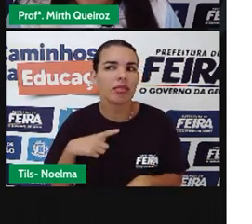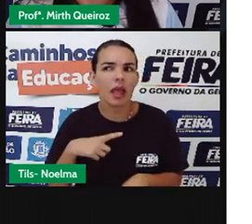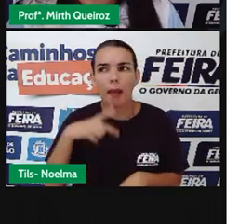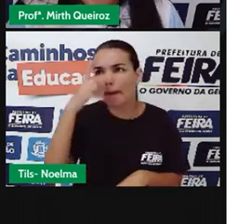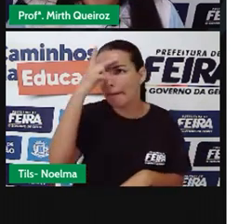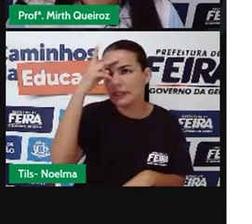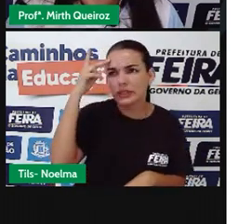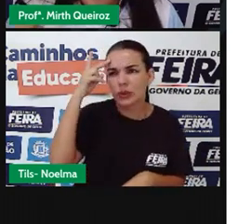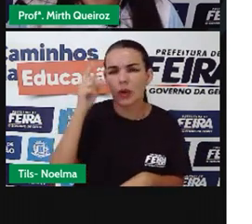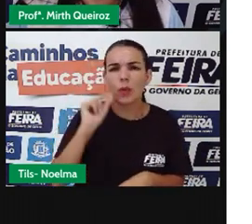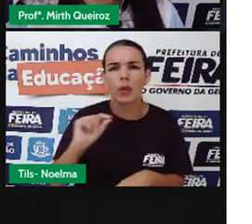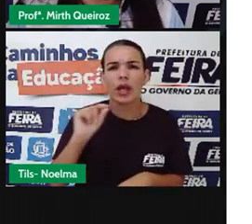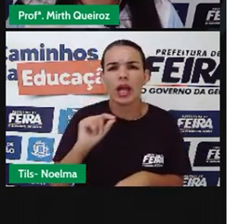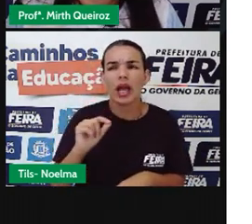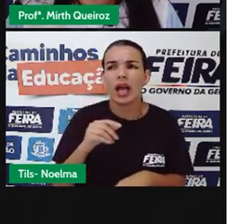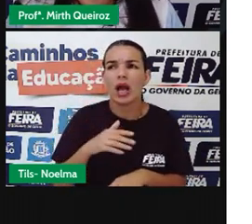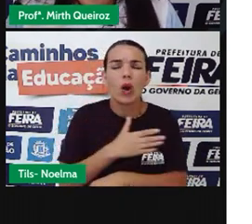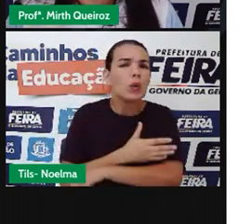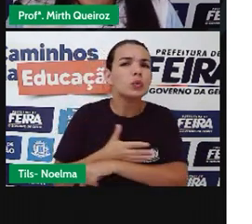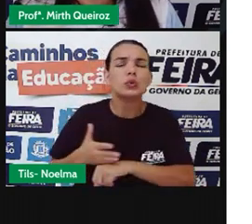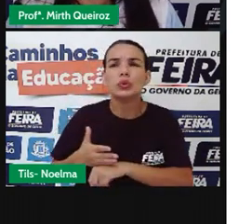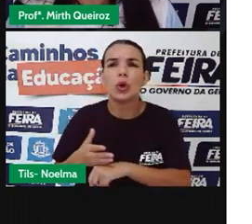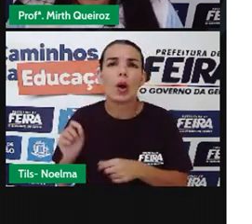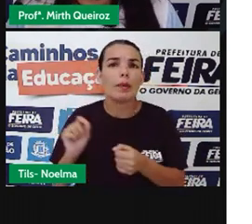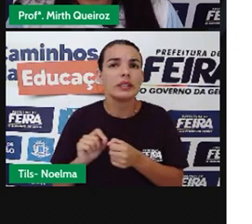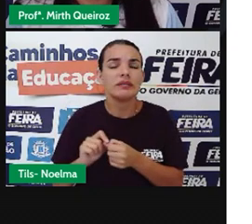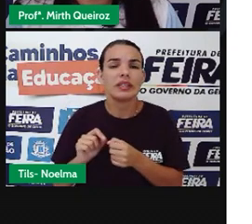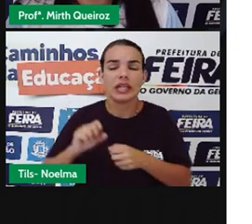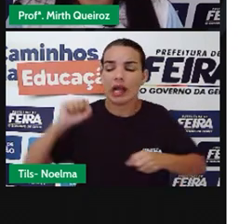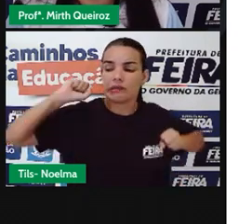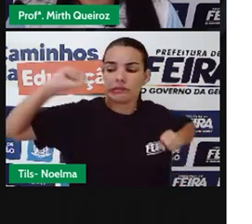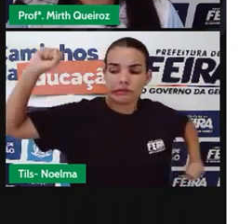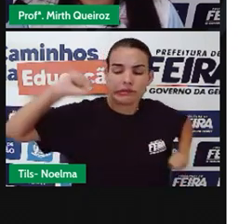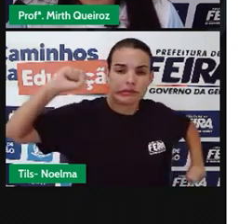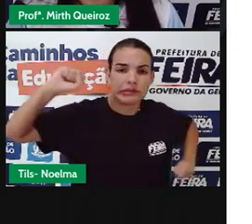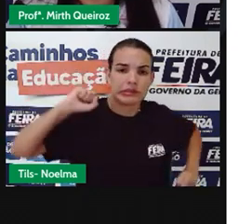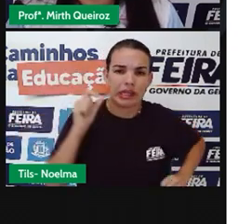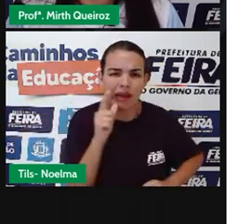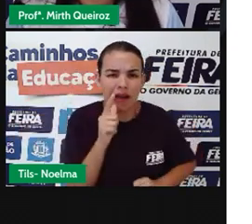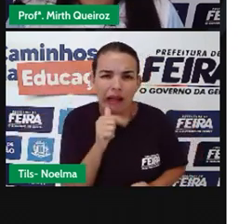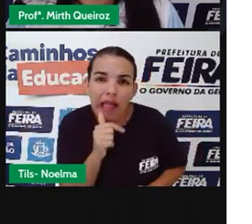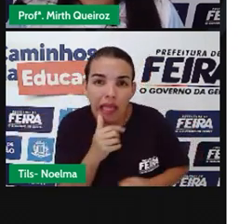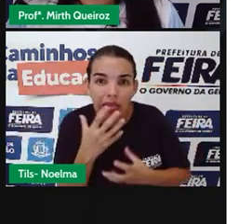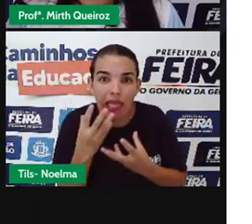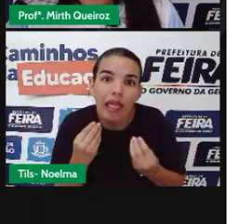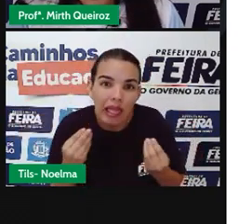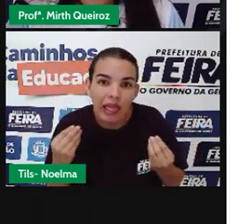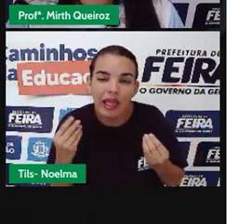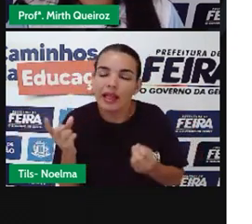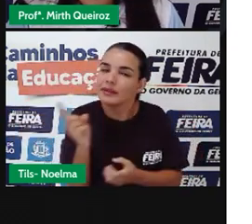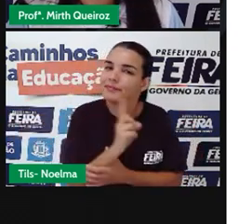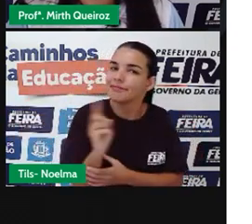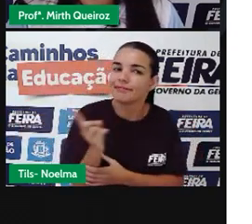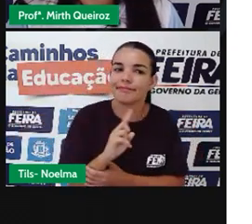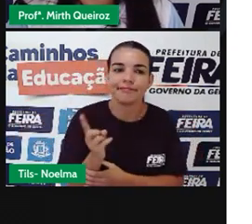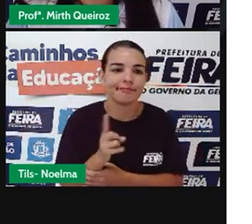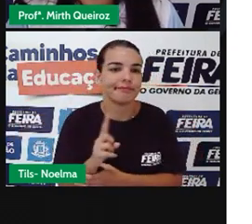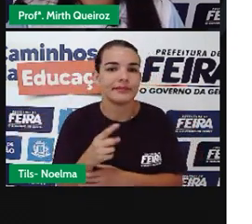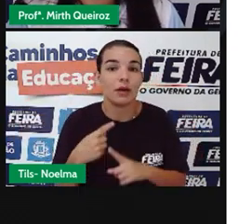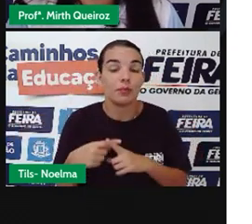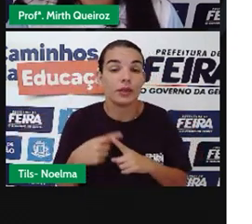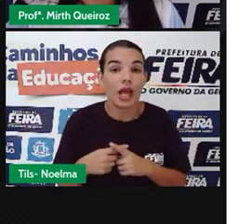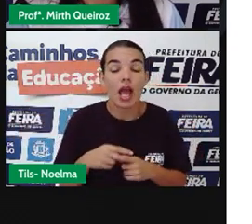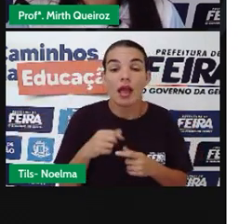costumo utilizar popular e Molhados Ltda roupas ainda molhada e ali da vida a